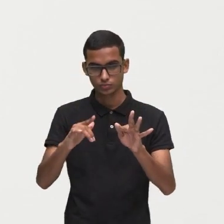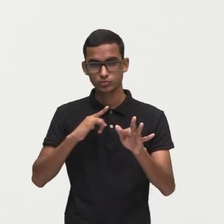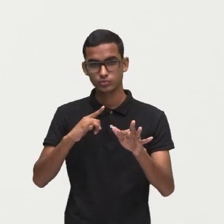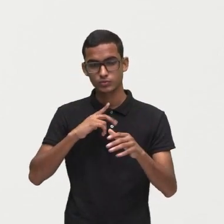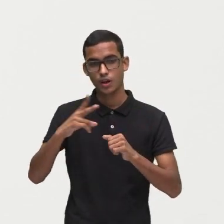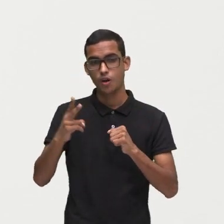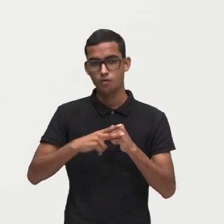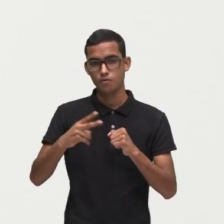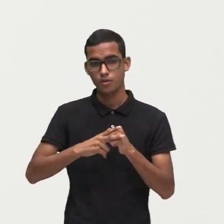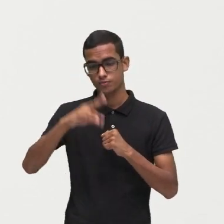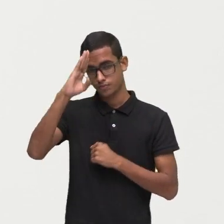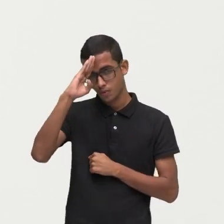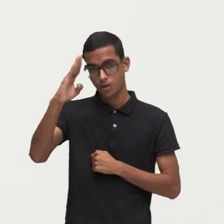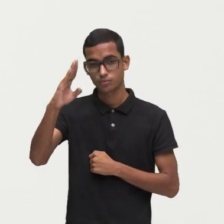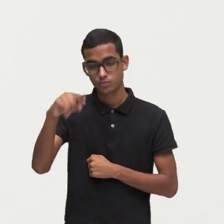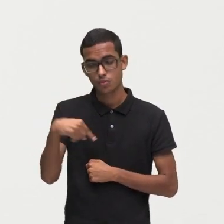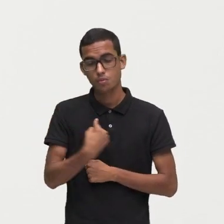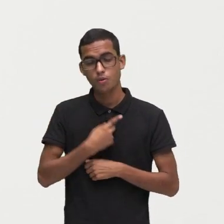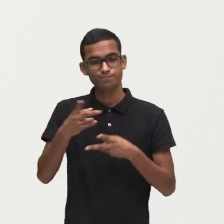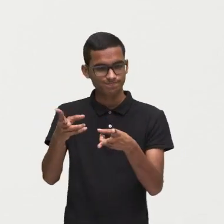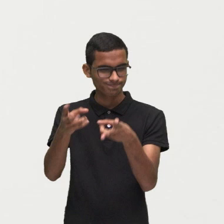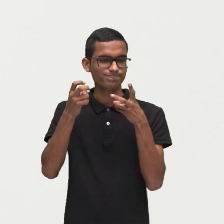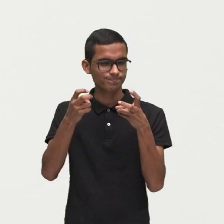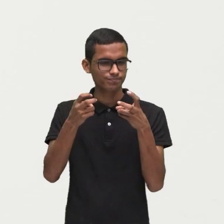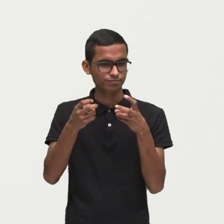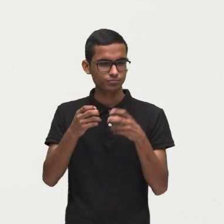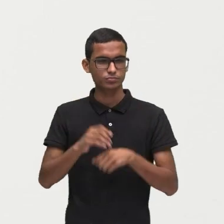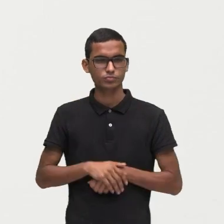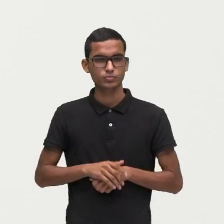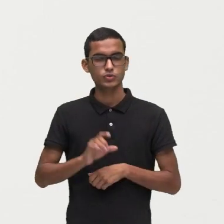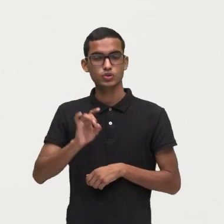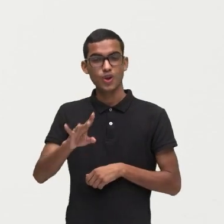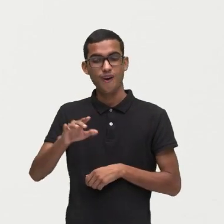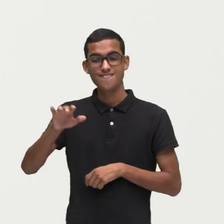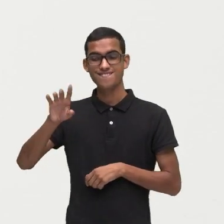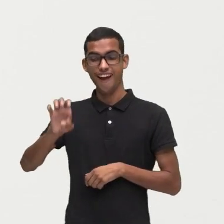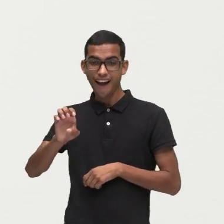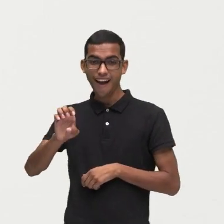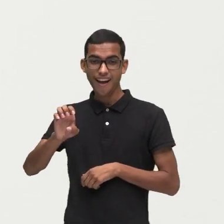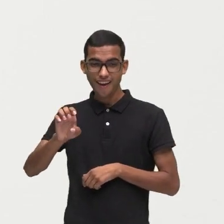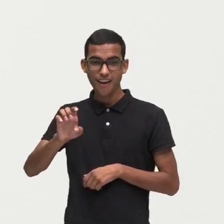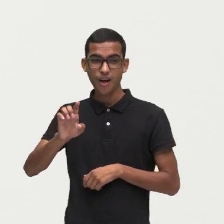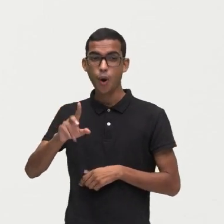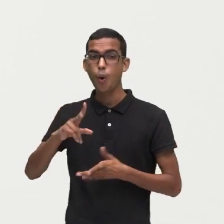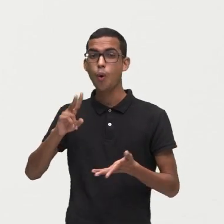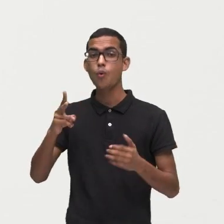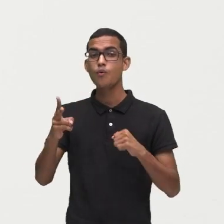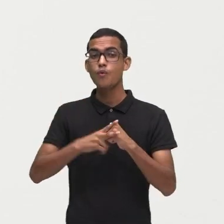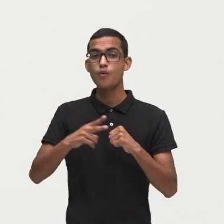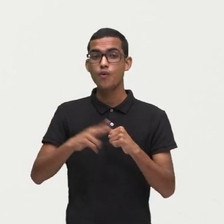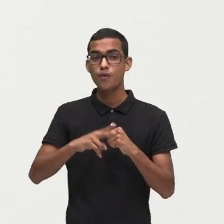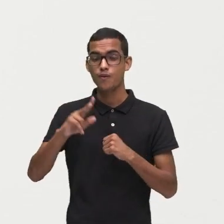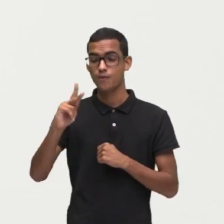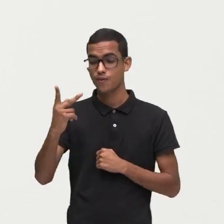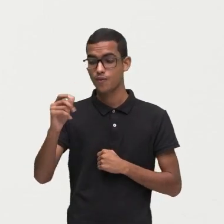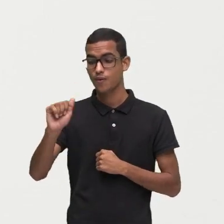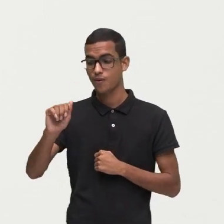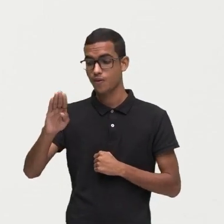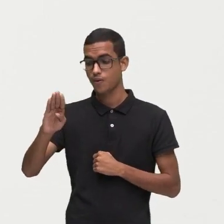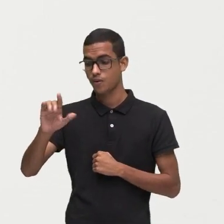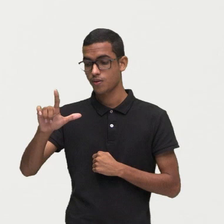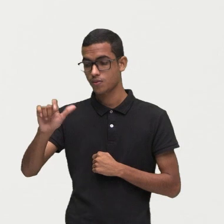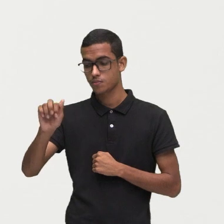verbo destacado, como nós vimos, né? E somente na letra E, o verbo hablar está conjugado